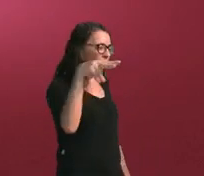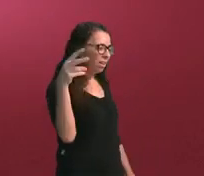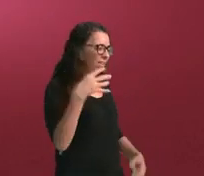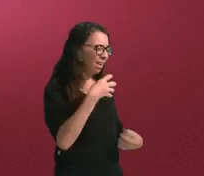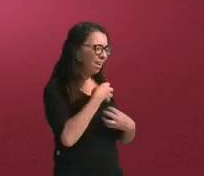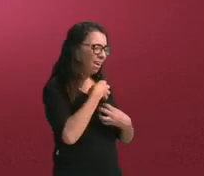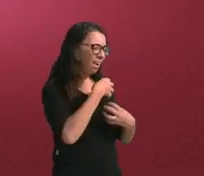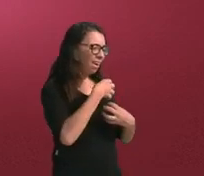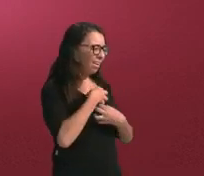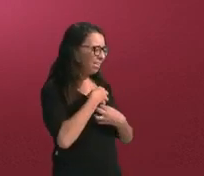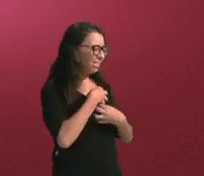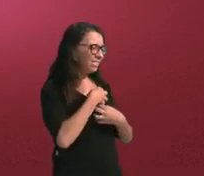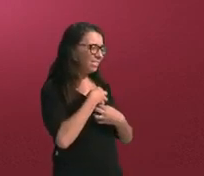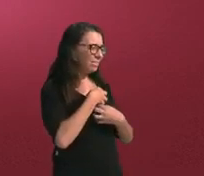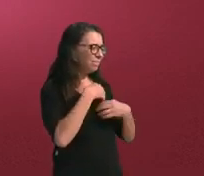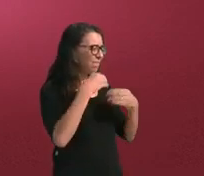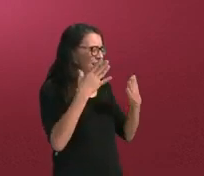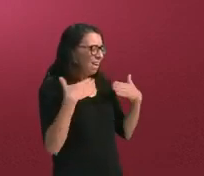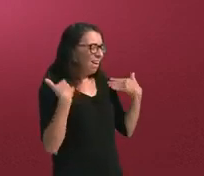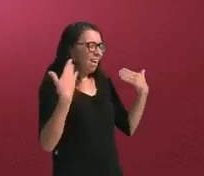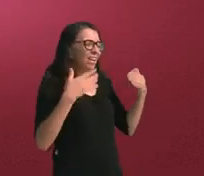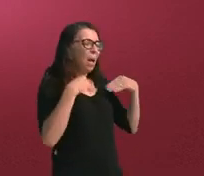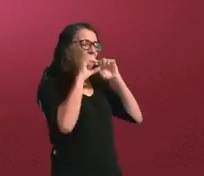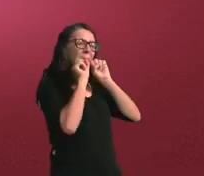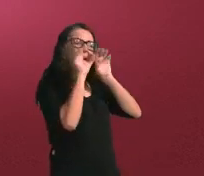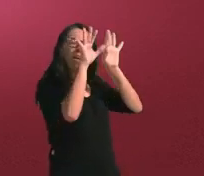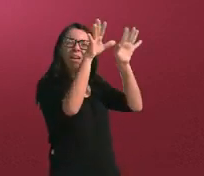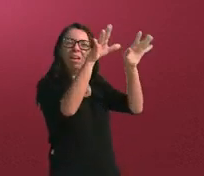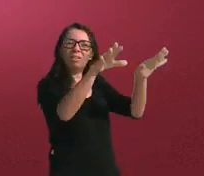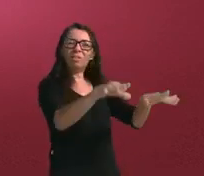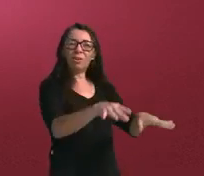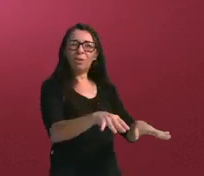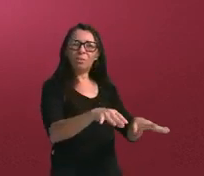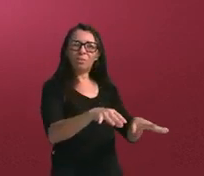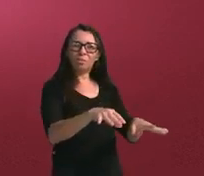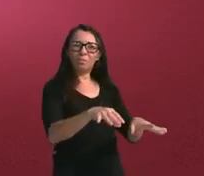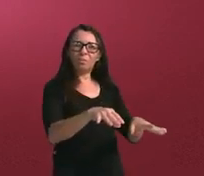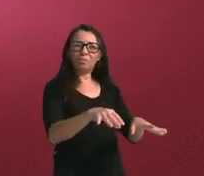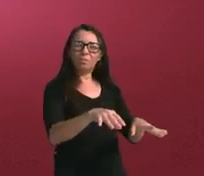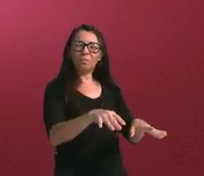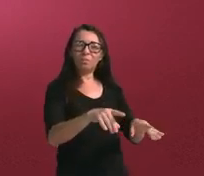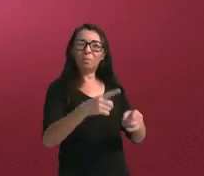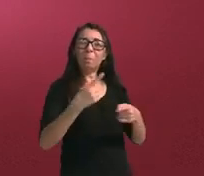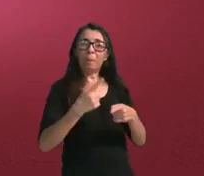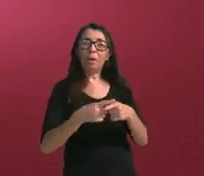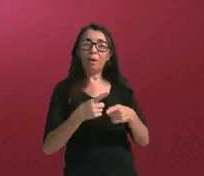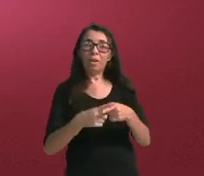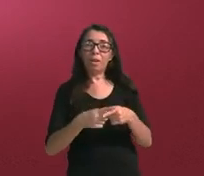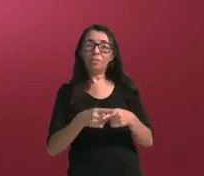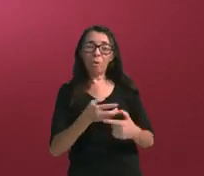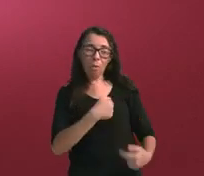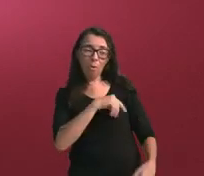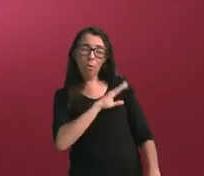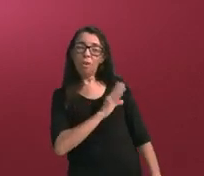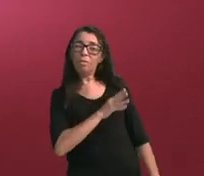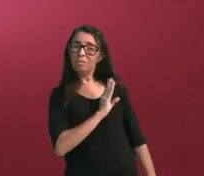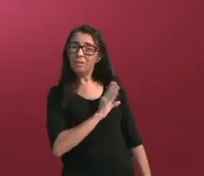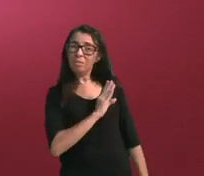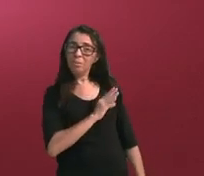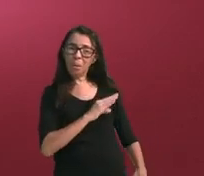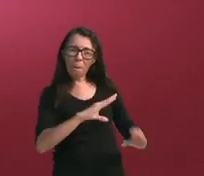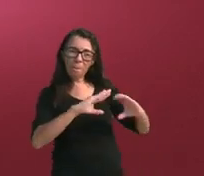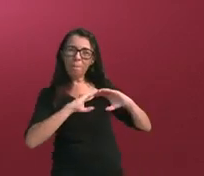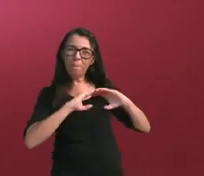tensão contínua. Você desejará declarar os feitos maravilhosos do Senhor,